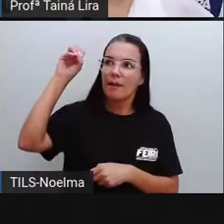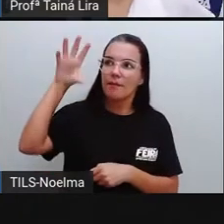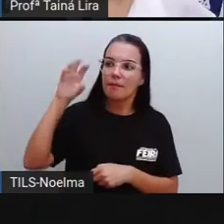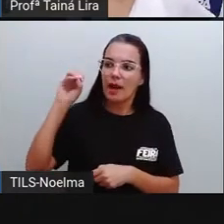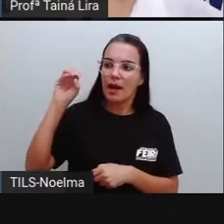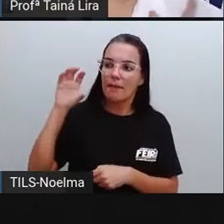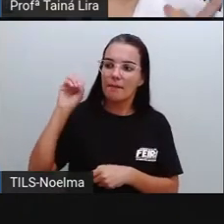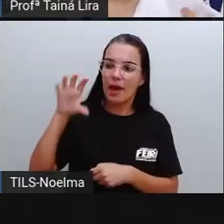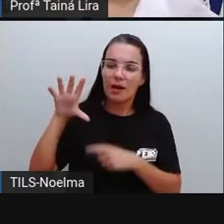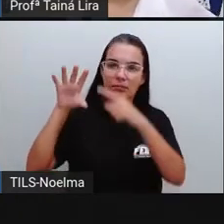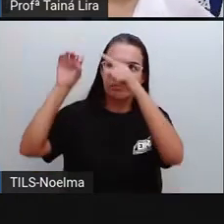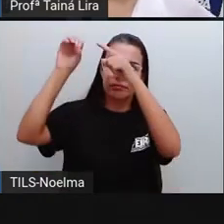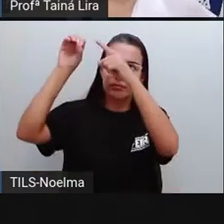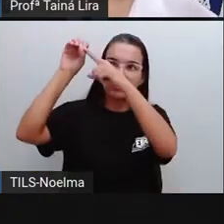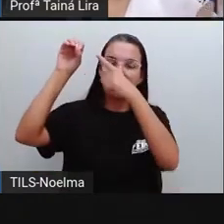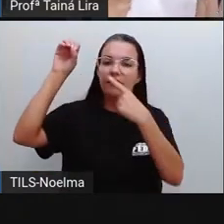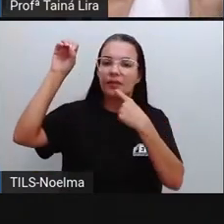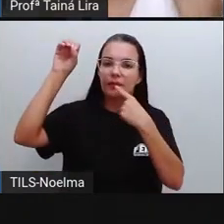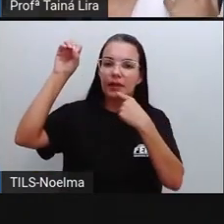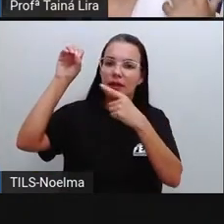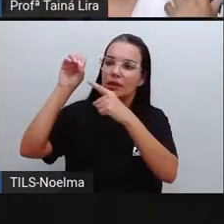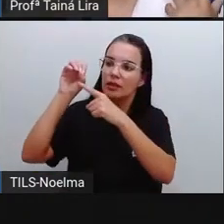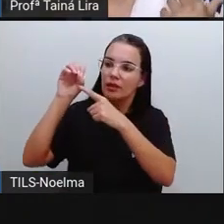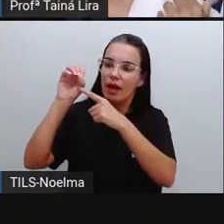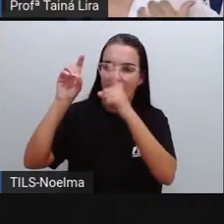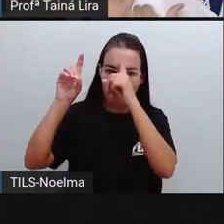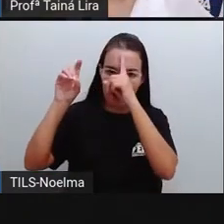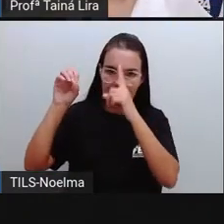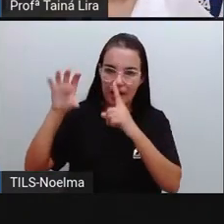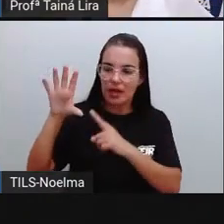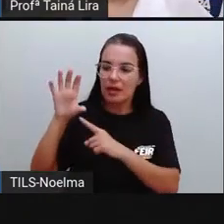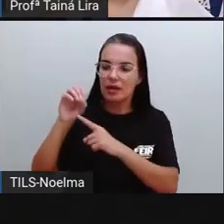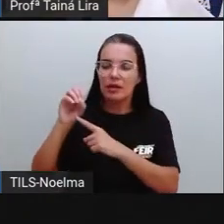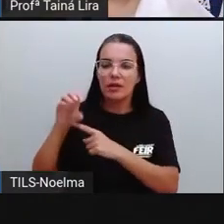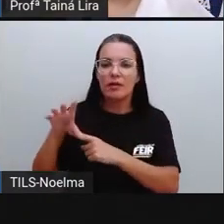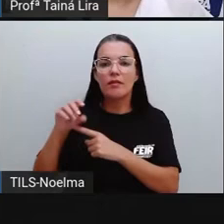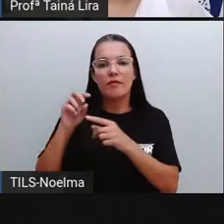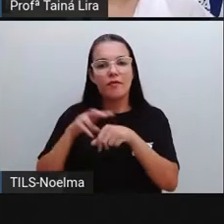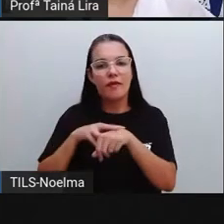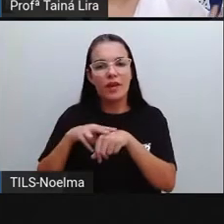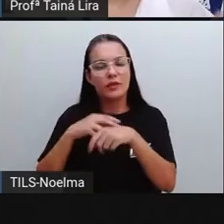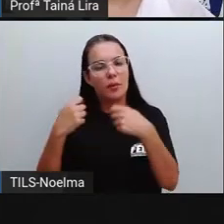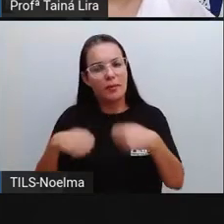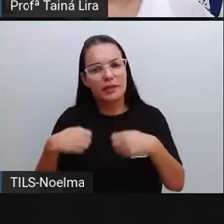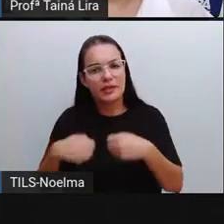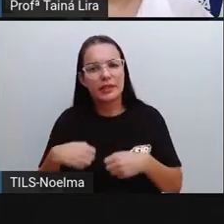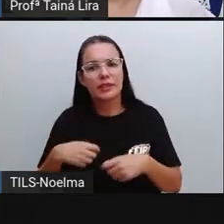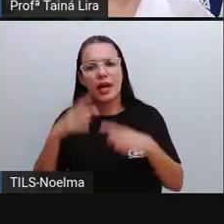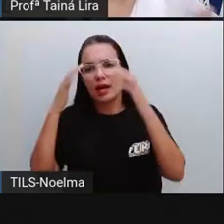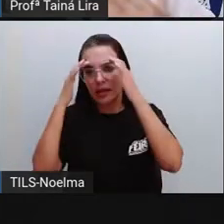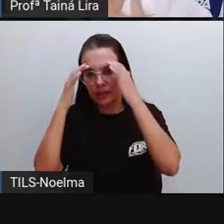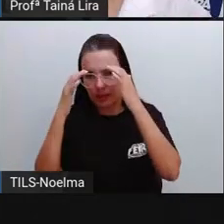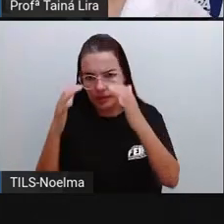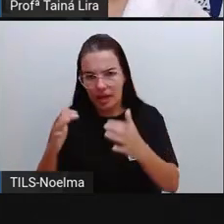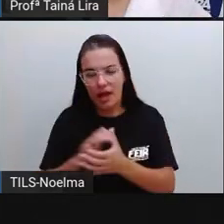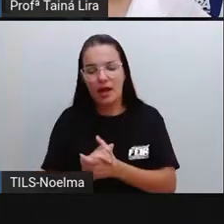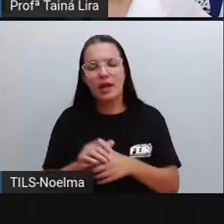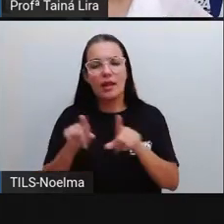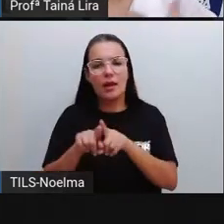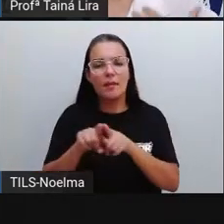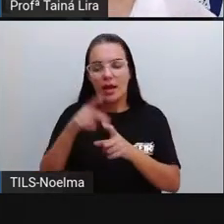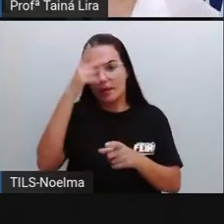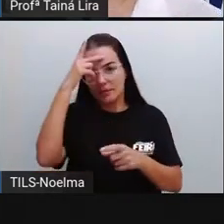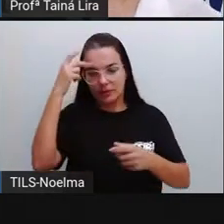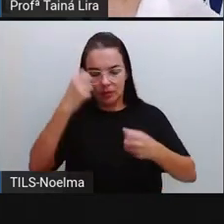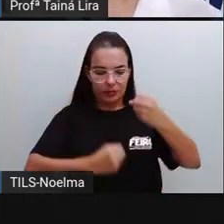né, a faixa de pedestre. O pedestre usa ali o cinto de segurança, o motorista, perdão, usar o cinto de